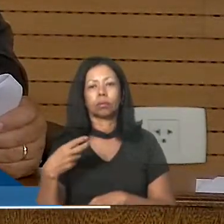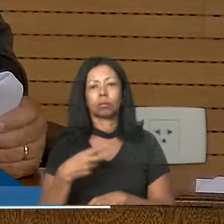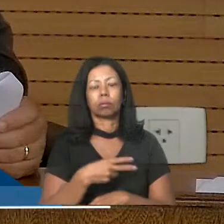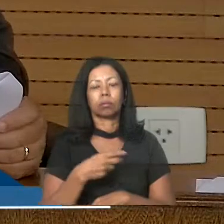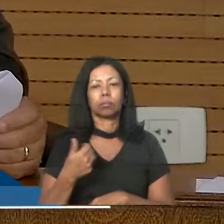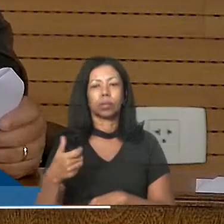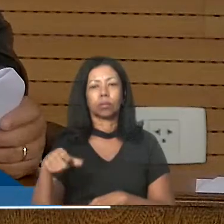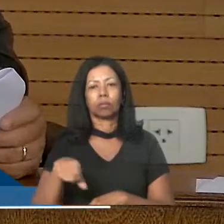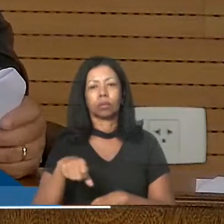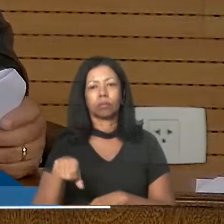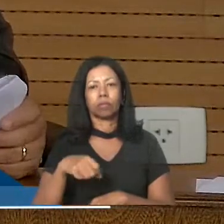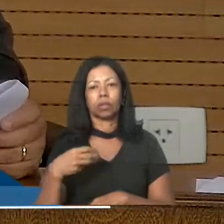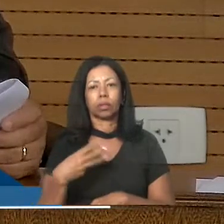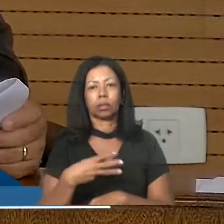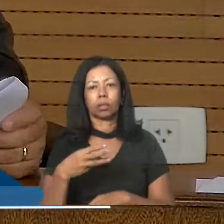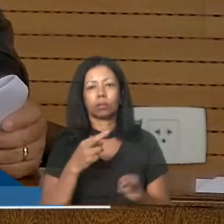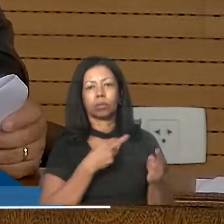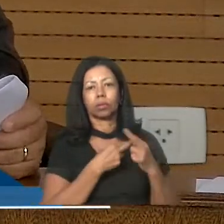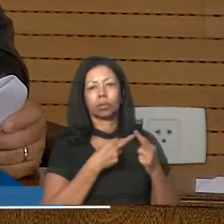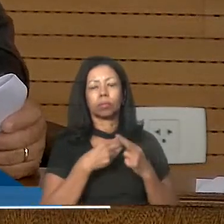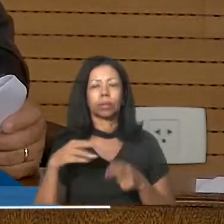8.742/1993. Compete ao município